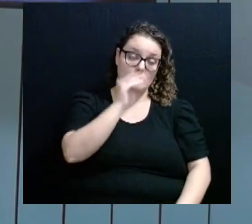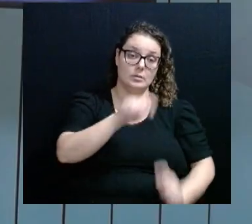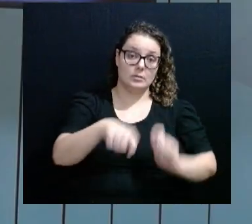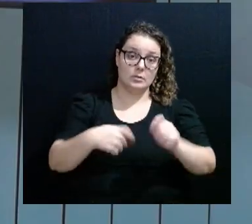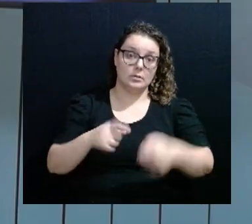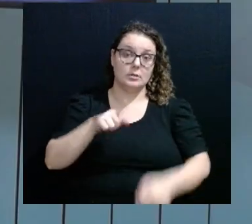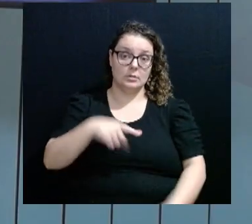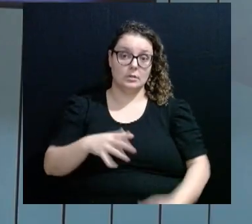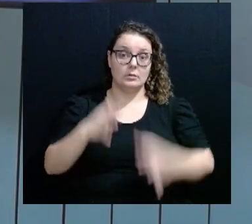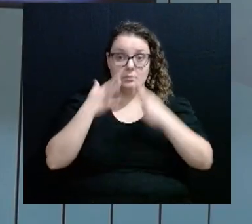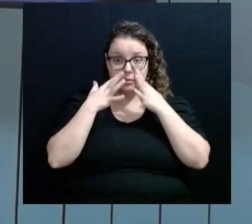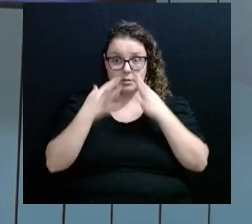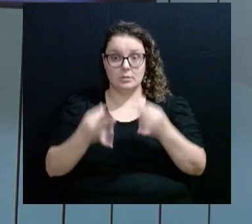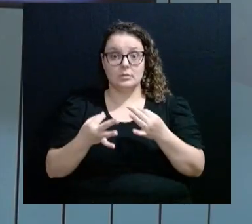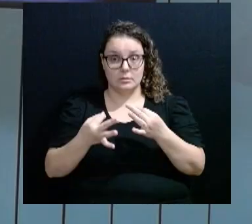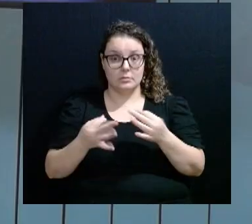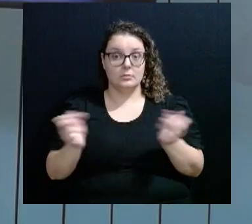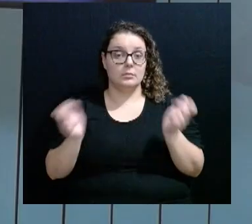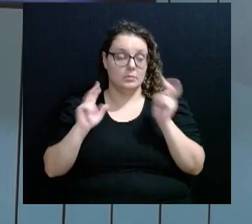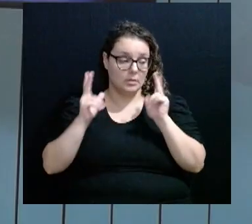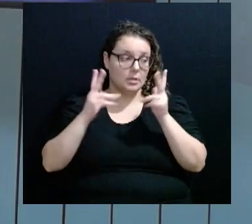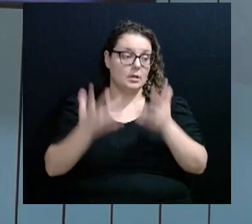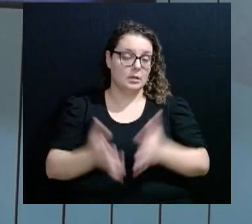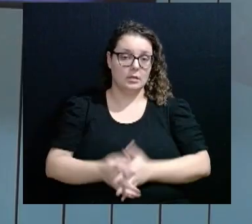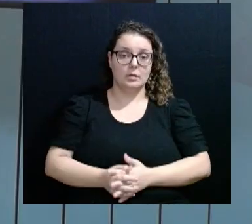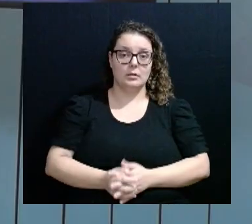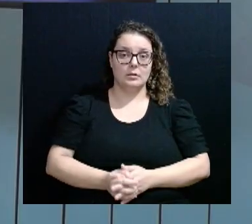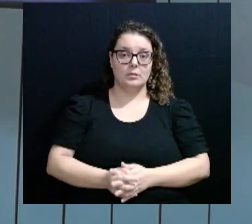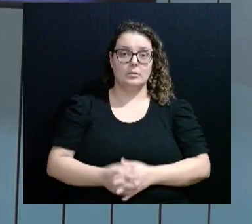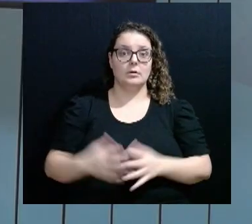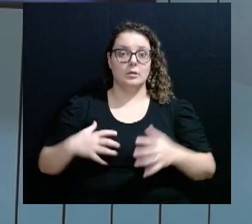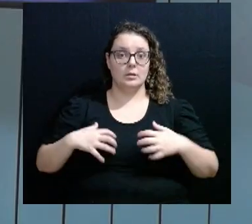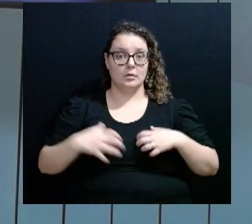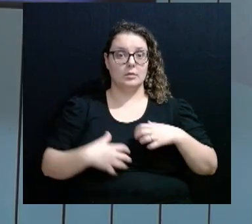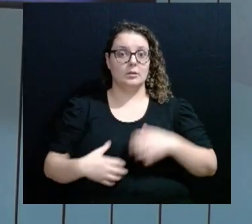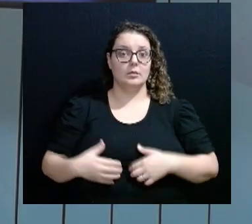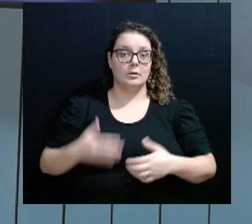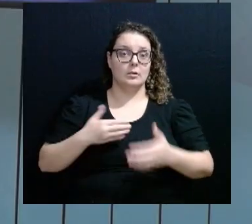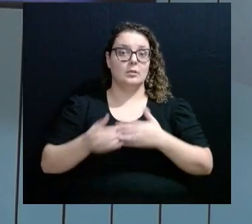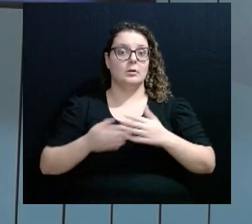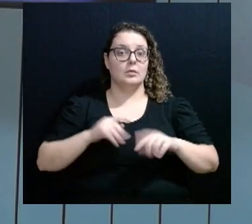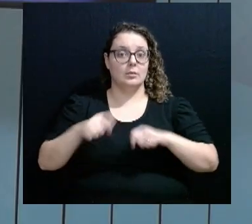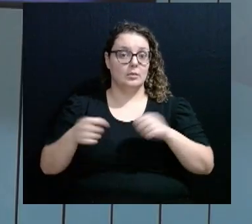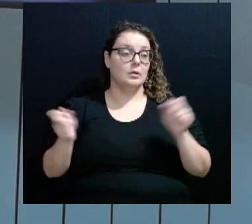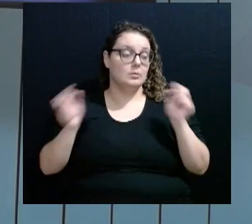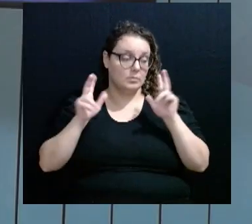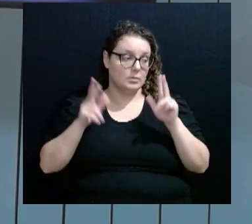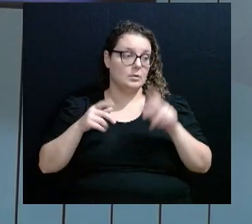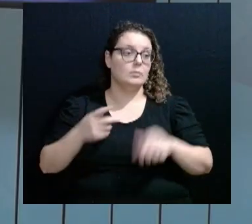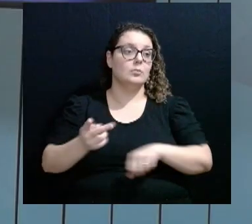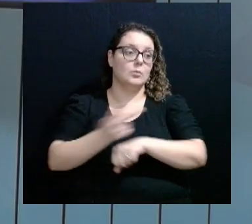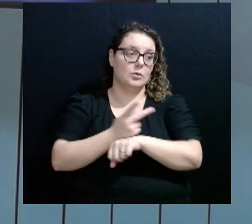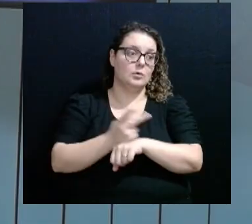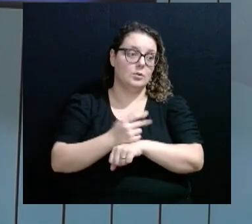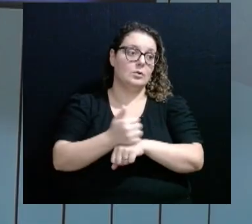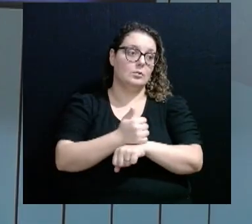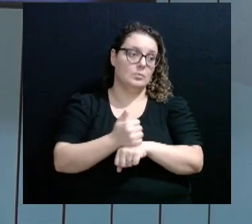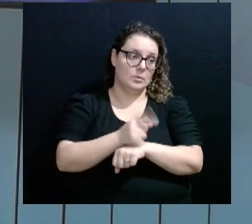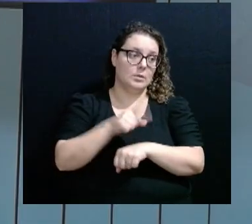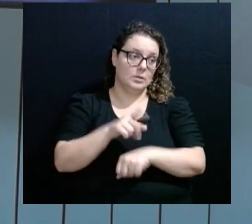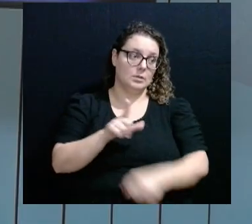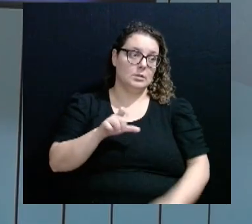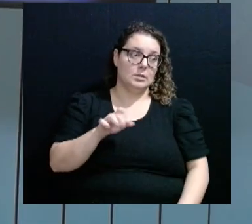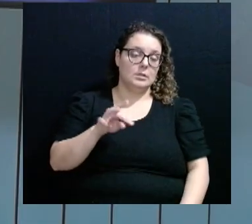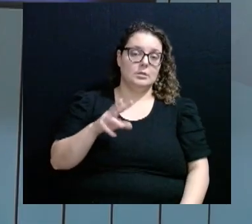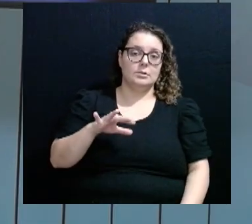não ignorar os sinais, né? Prestar atenção aí, ficar atento, né, ao organismo, qualquer sinal de alerta, né?